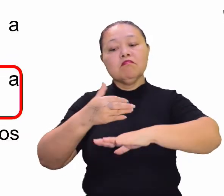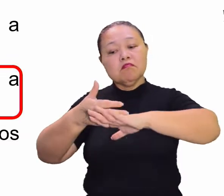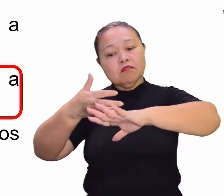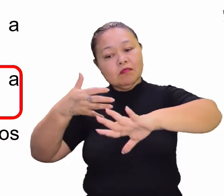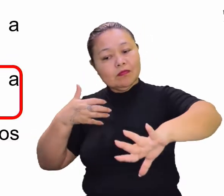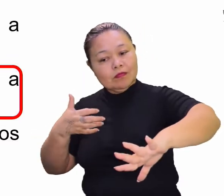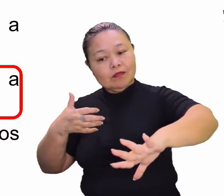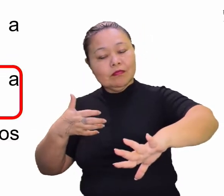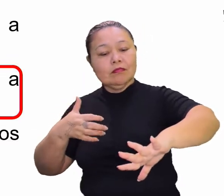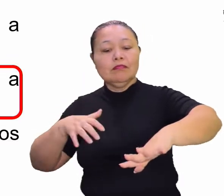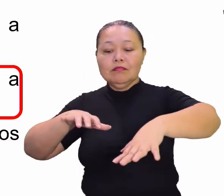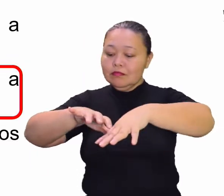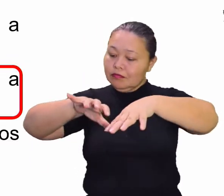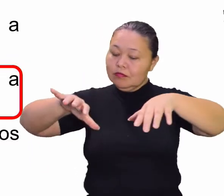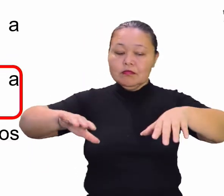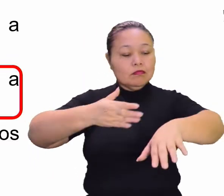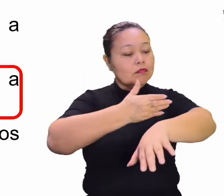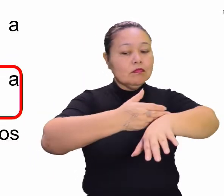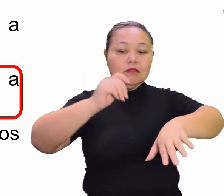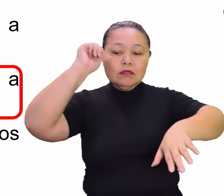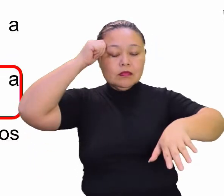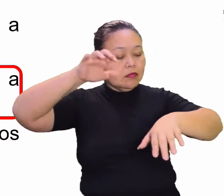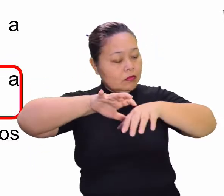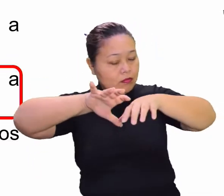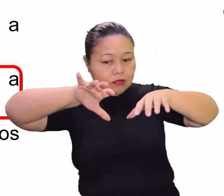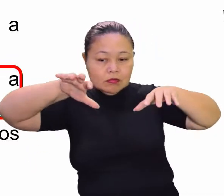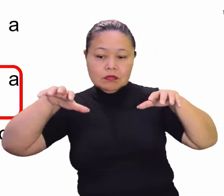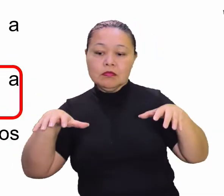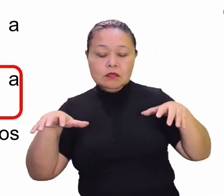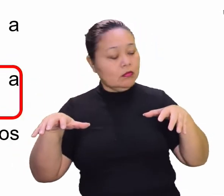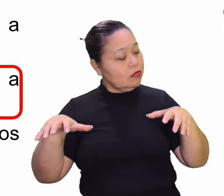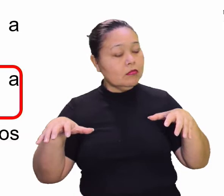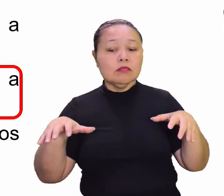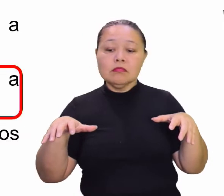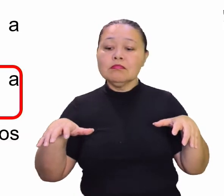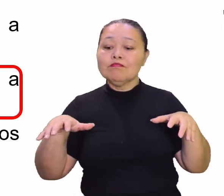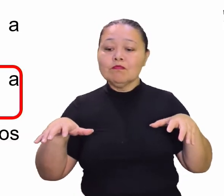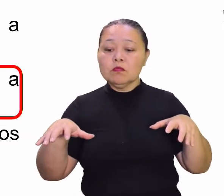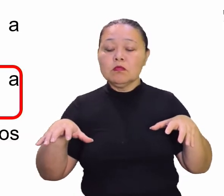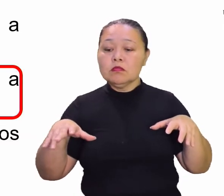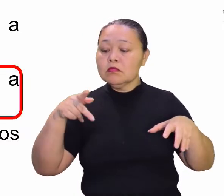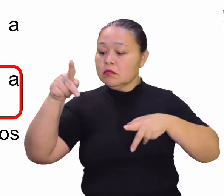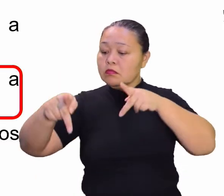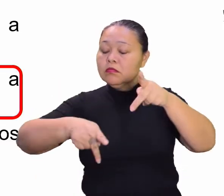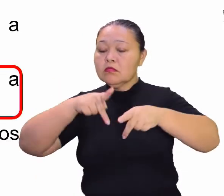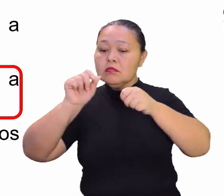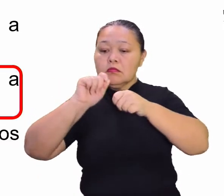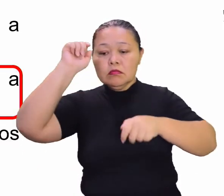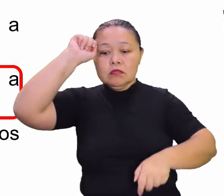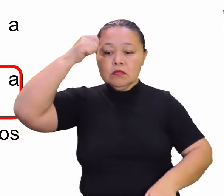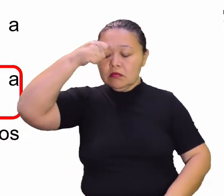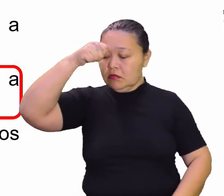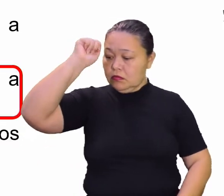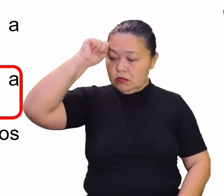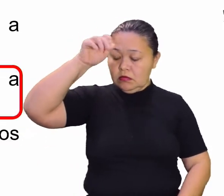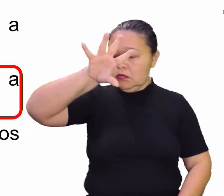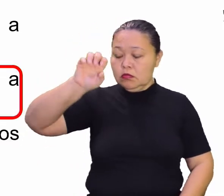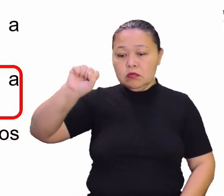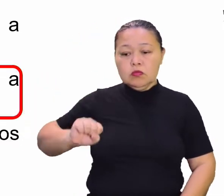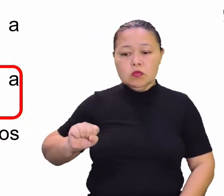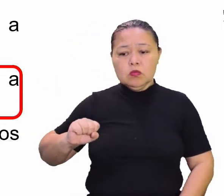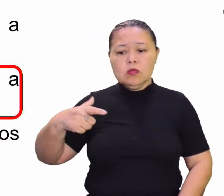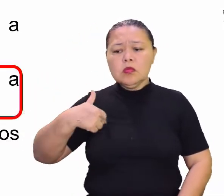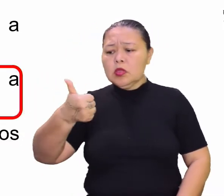no apartheid. Muito bem. Esse apartheid que a população da África do Sul era mais ou